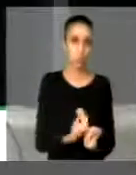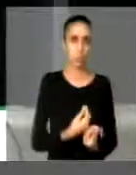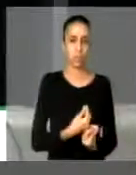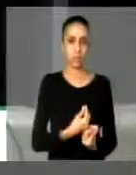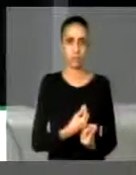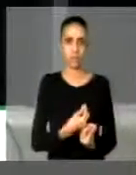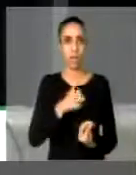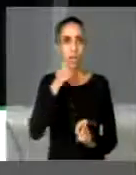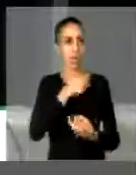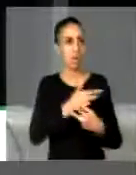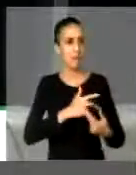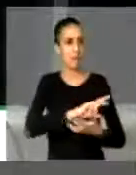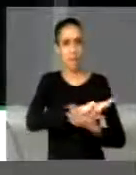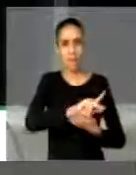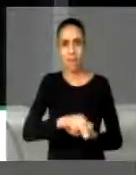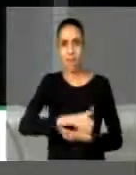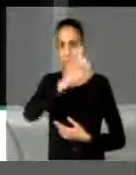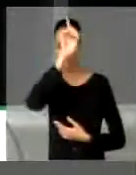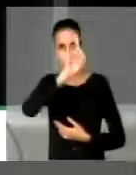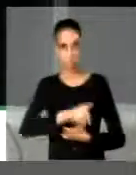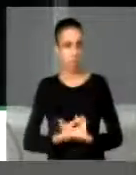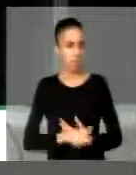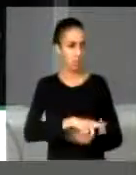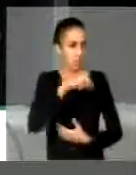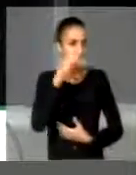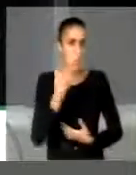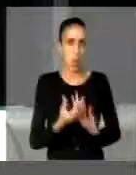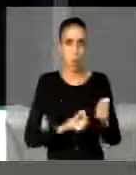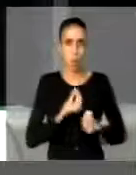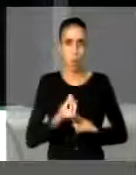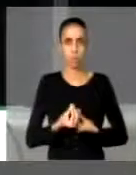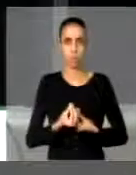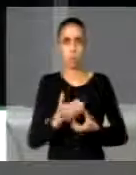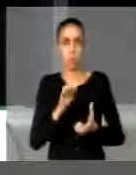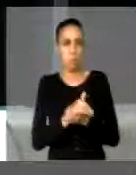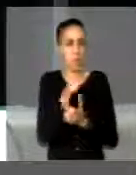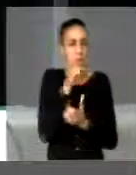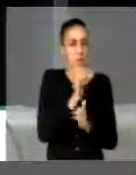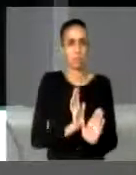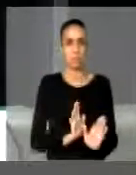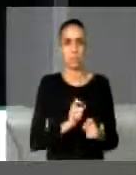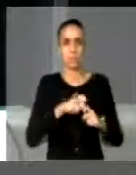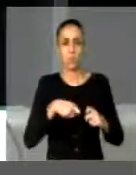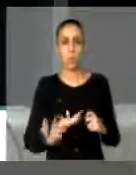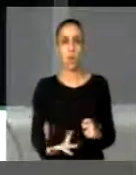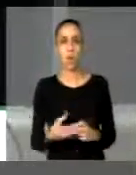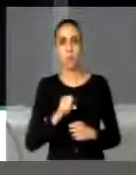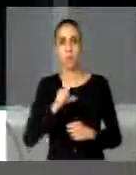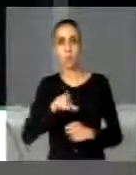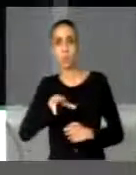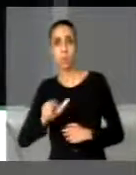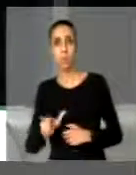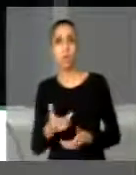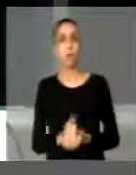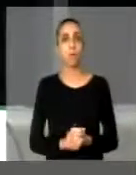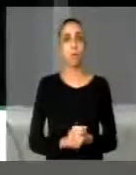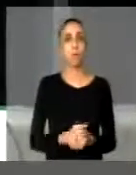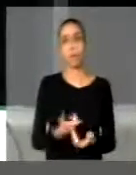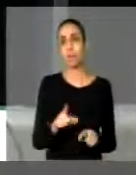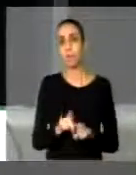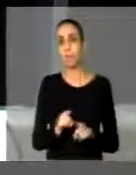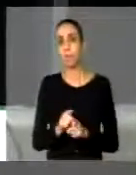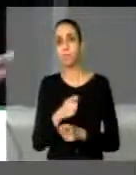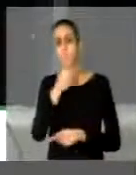dimensões, os seus direitos sexuais e reprodutivos, compreendendo aqueles que querem acelerar a sua